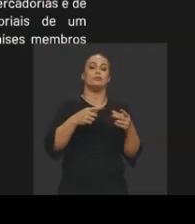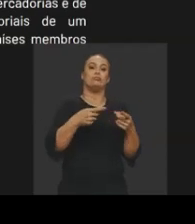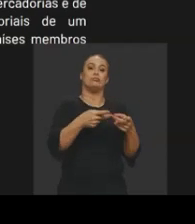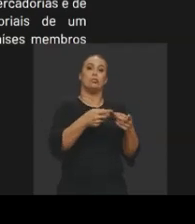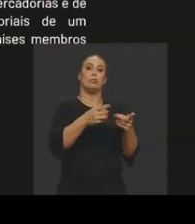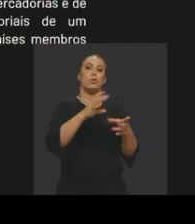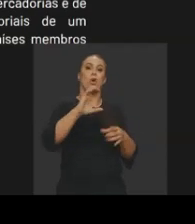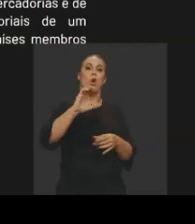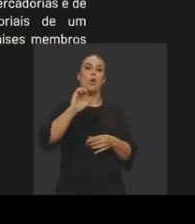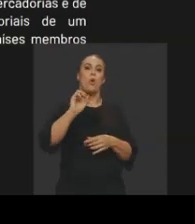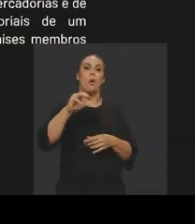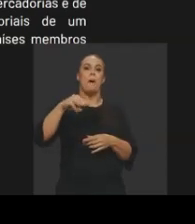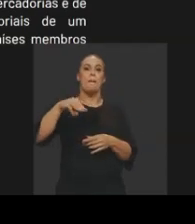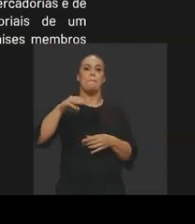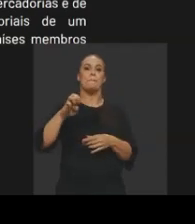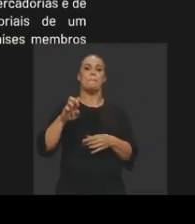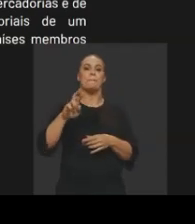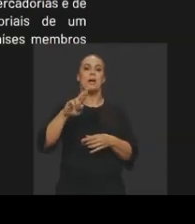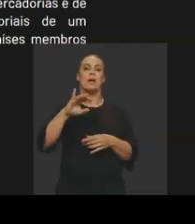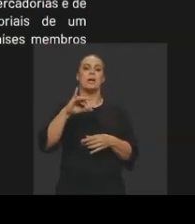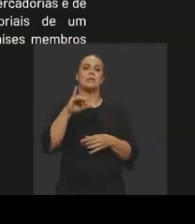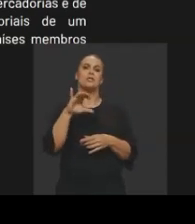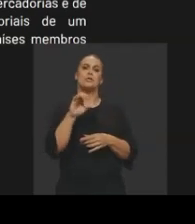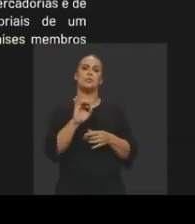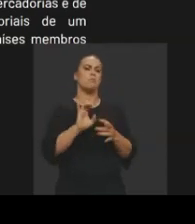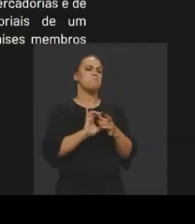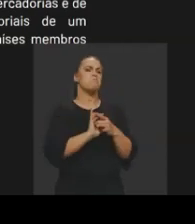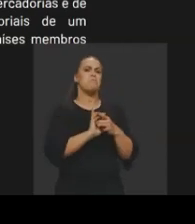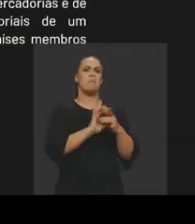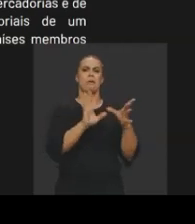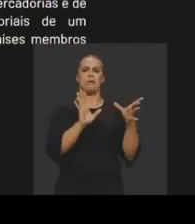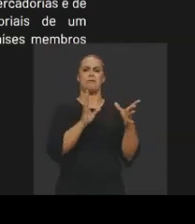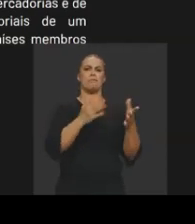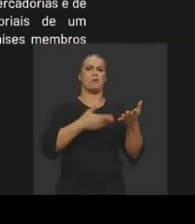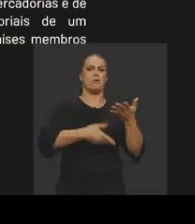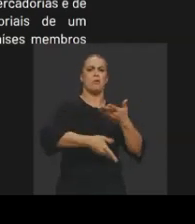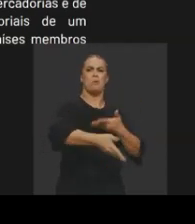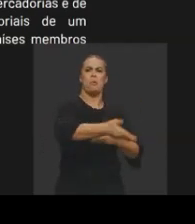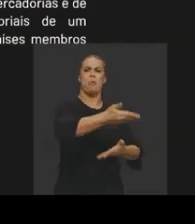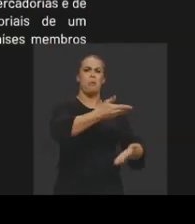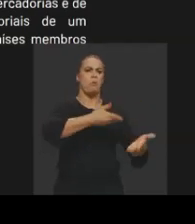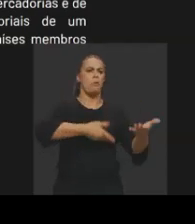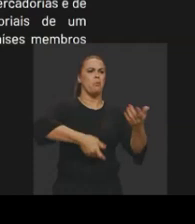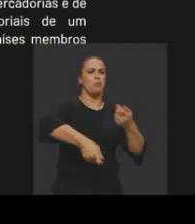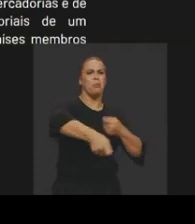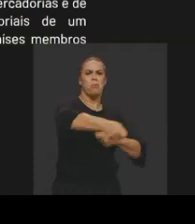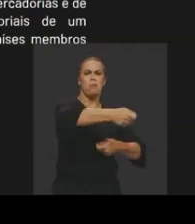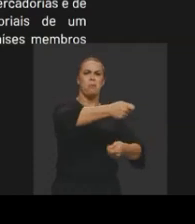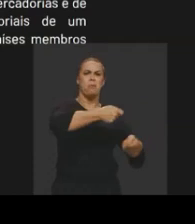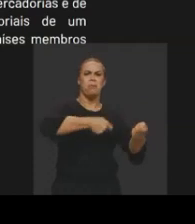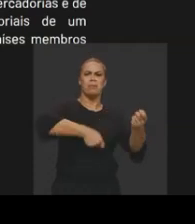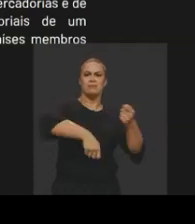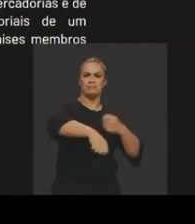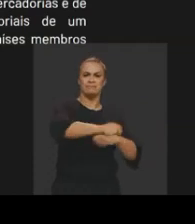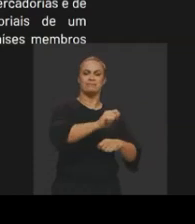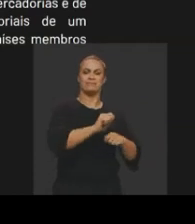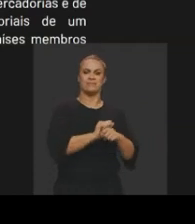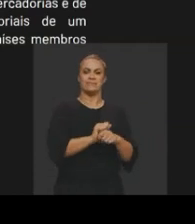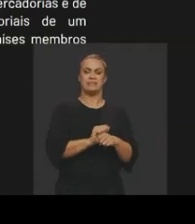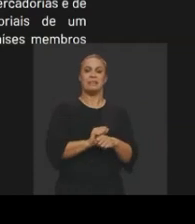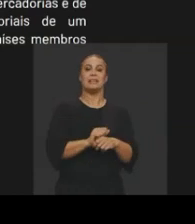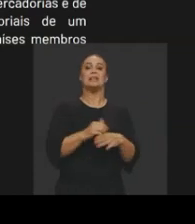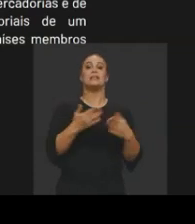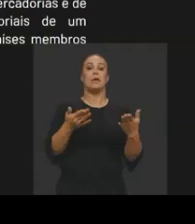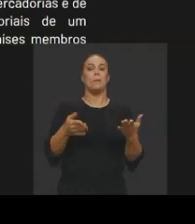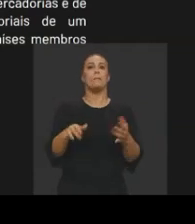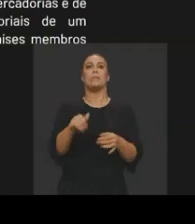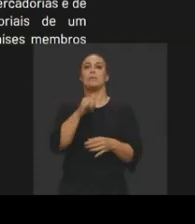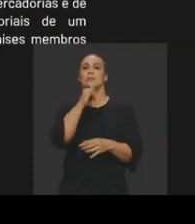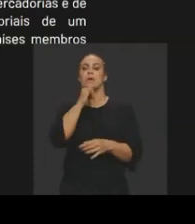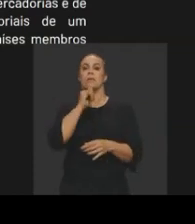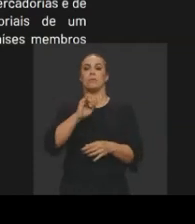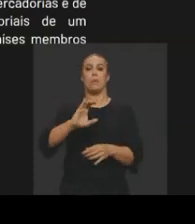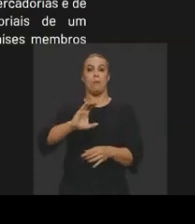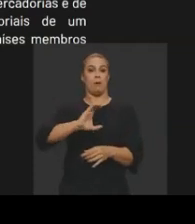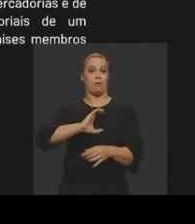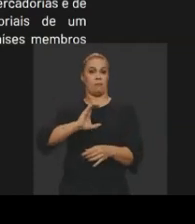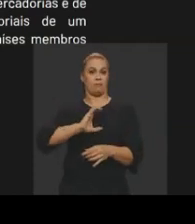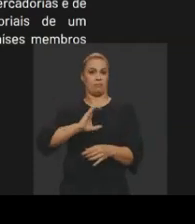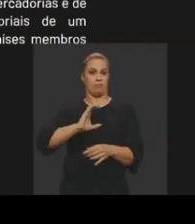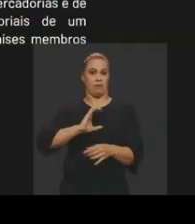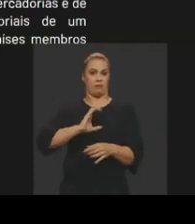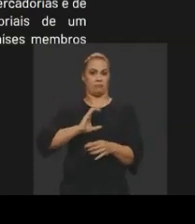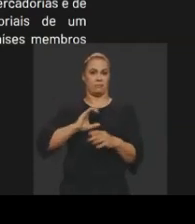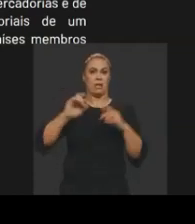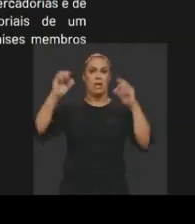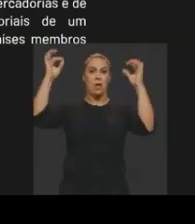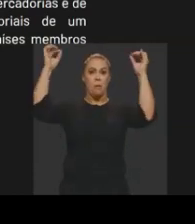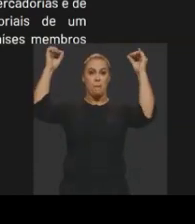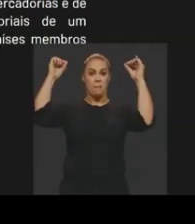adaptada, livre. Estados Unidos, Canadá e México. Nessa relação, a gente pode considerar o México como sendo o primo